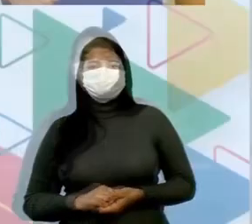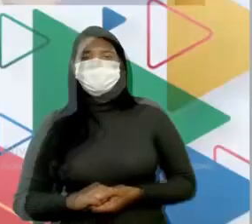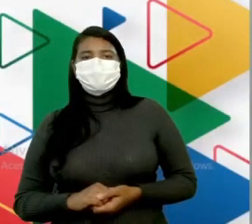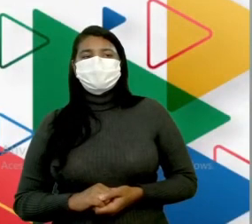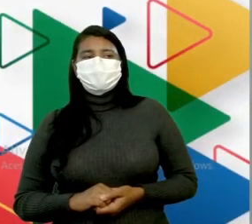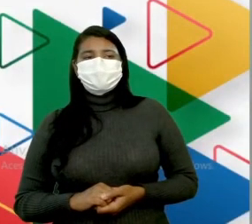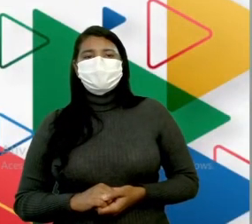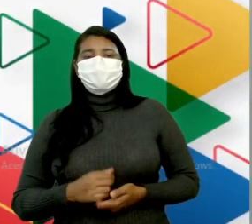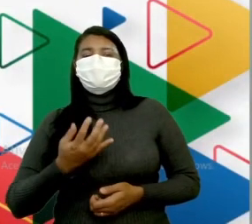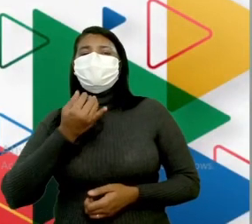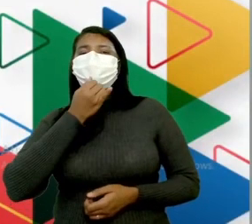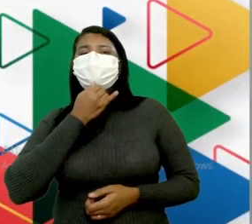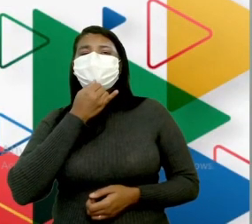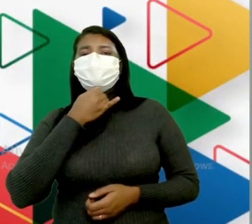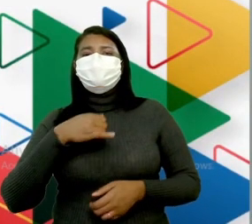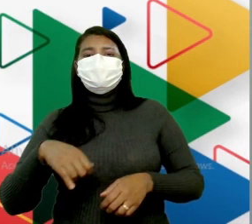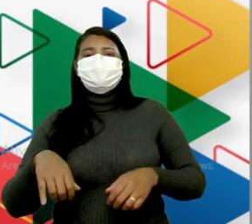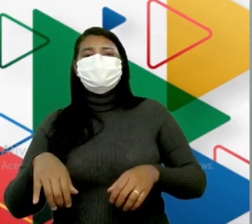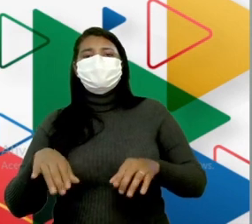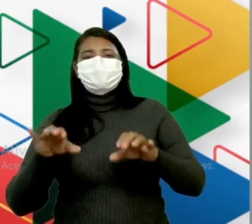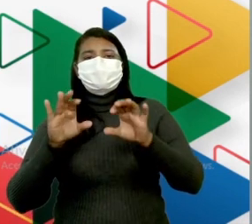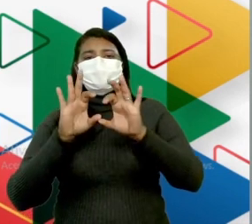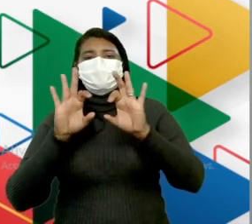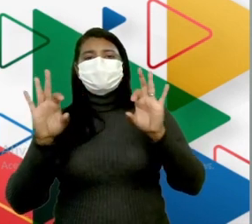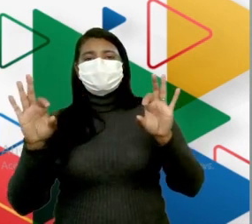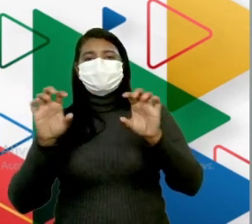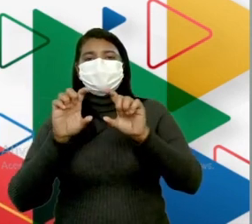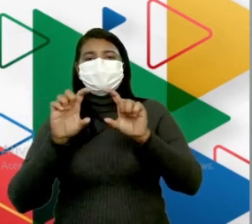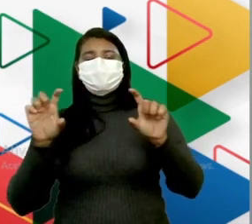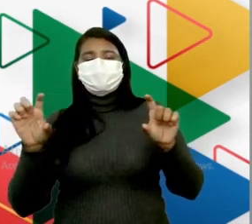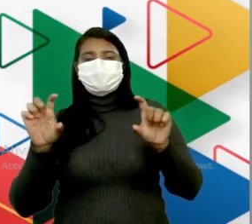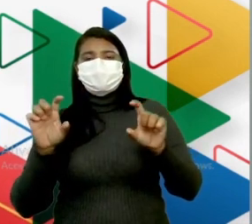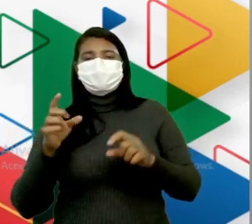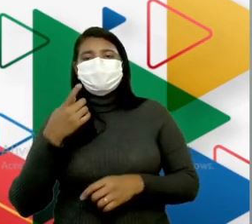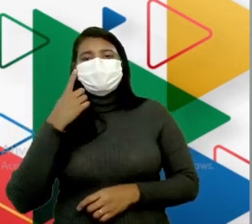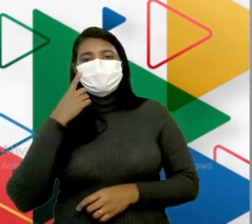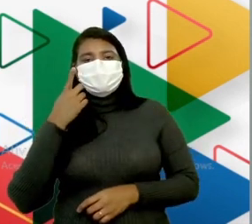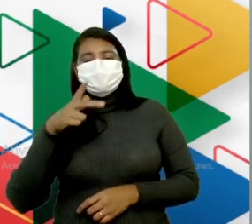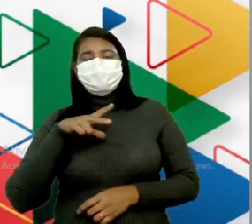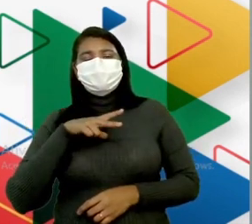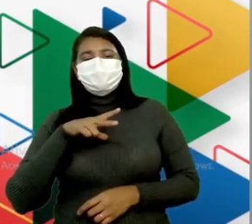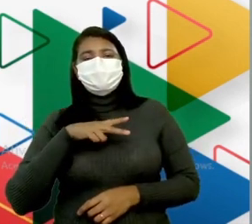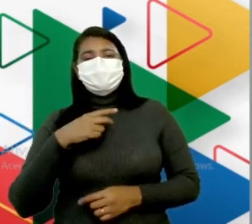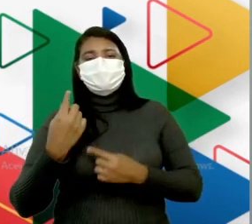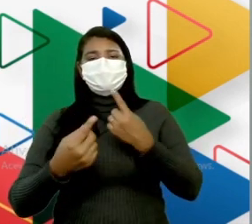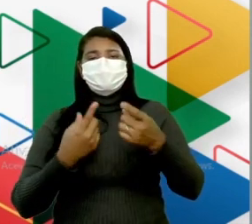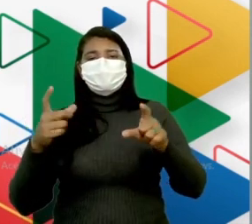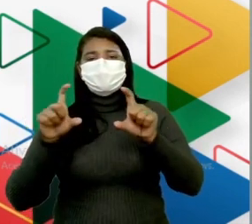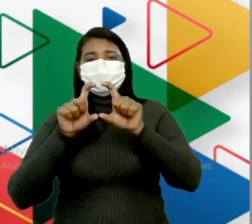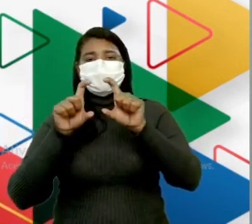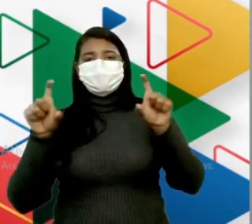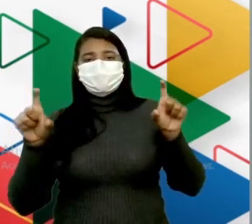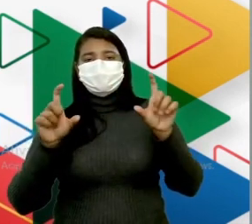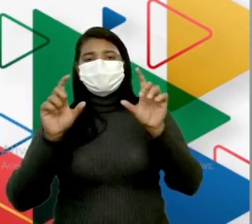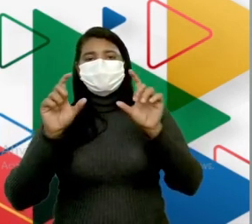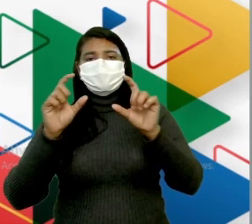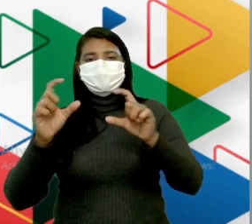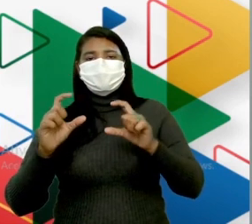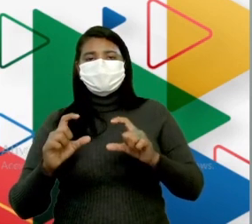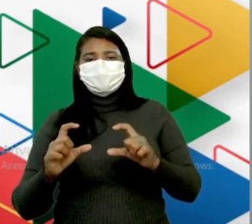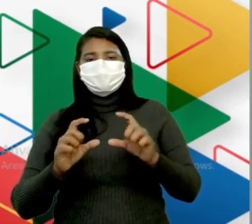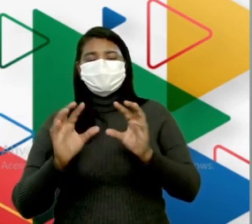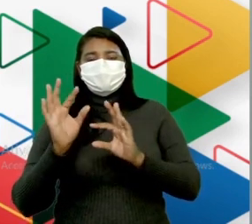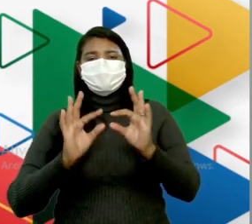Veja alguns exemplos de frases no simple past e a gente vai ver ali as particularidades que